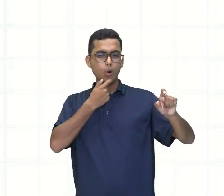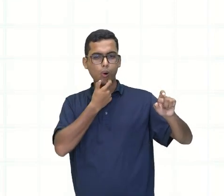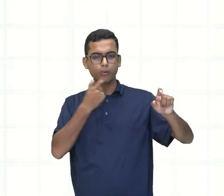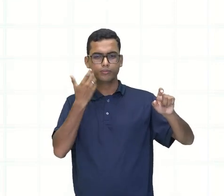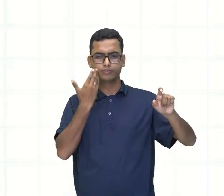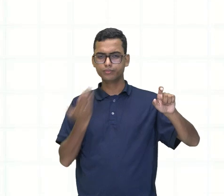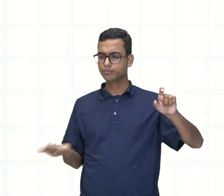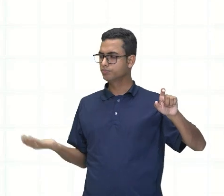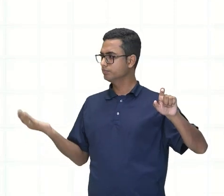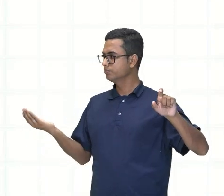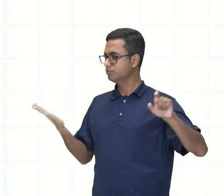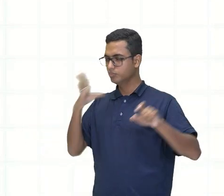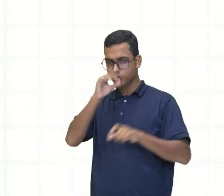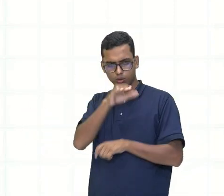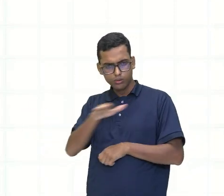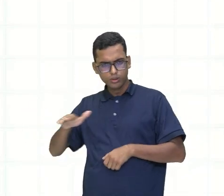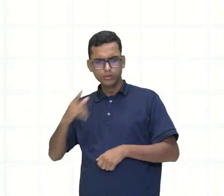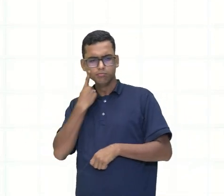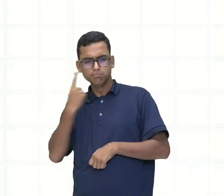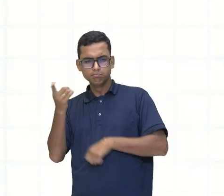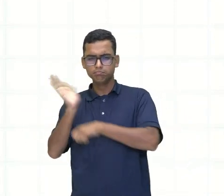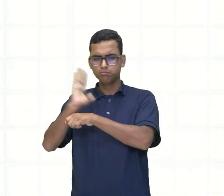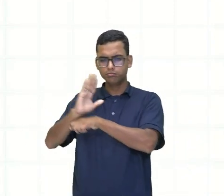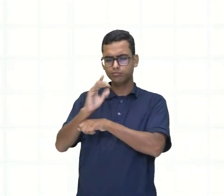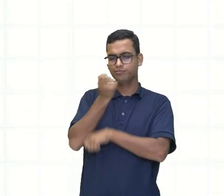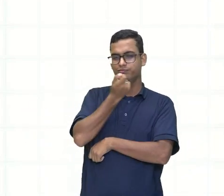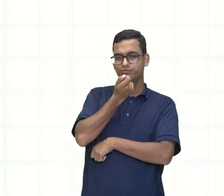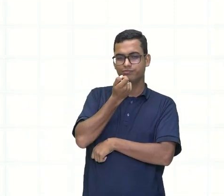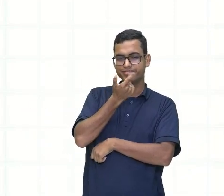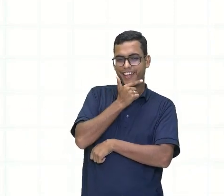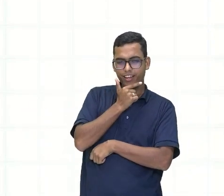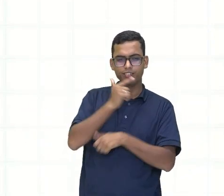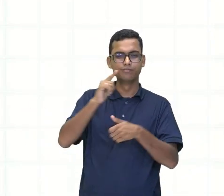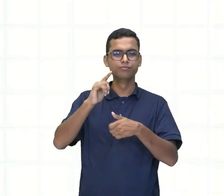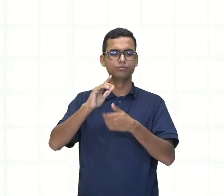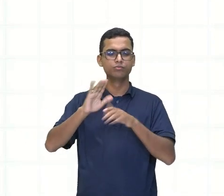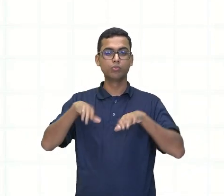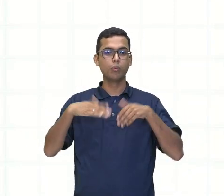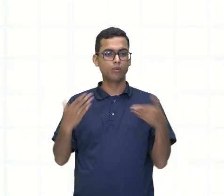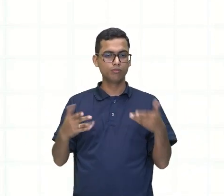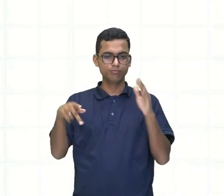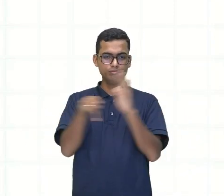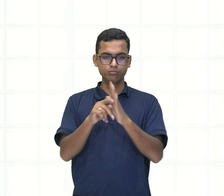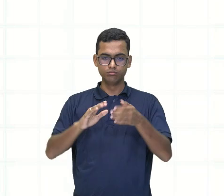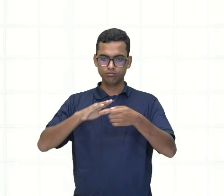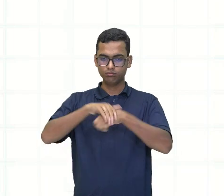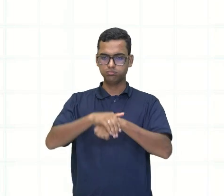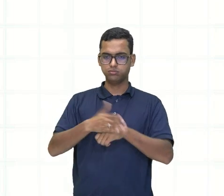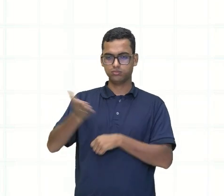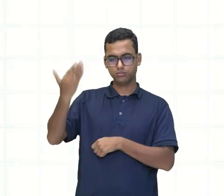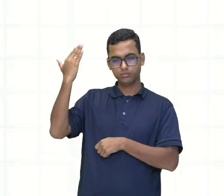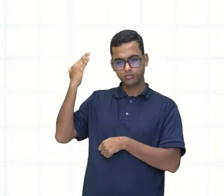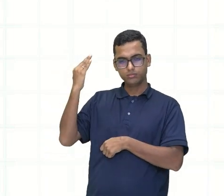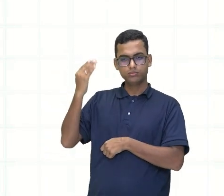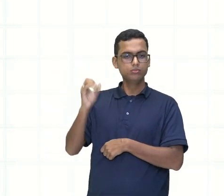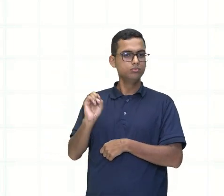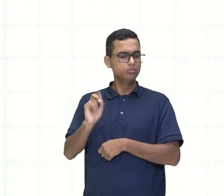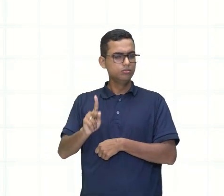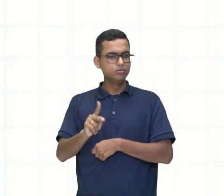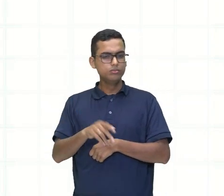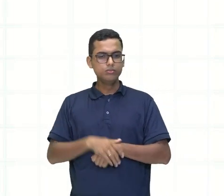bem engraçado quando? Yesterday night, na noite passada, ok?